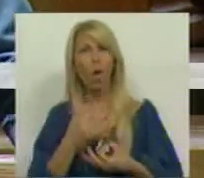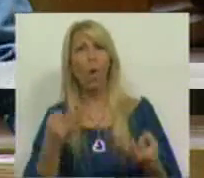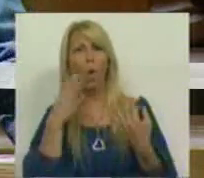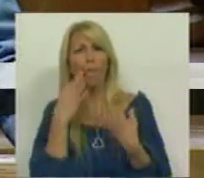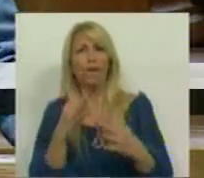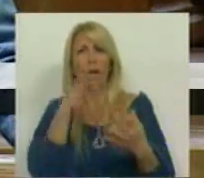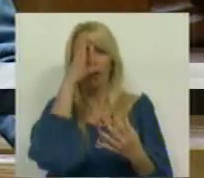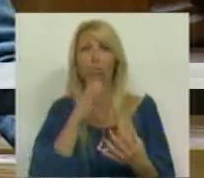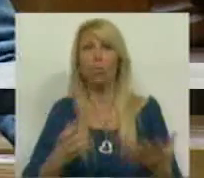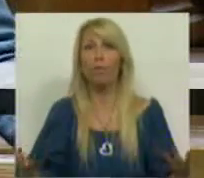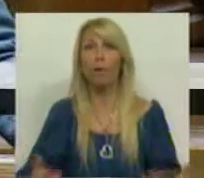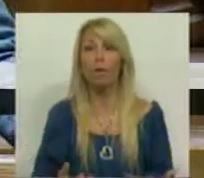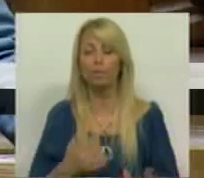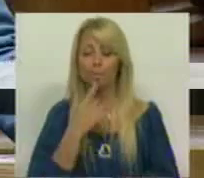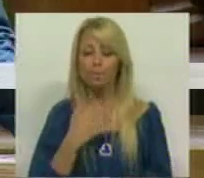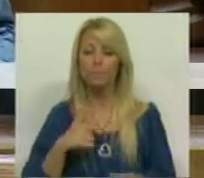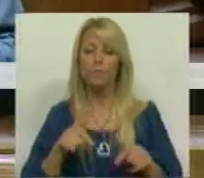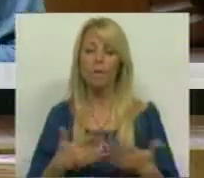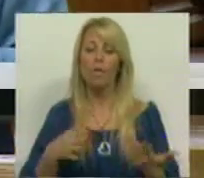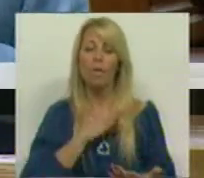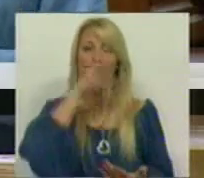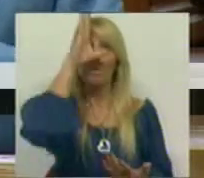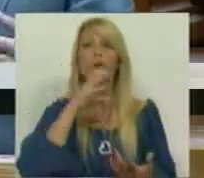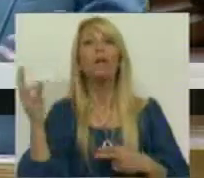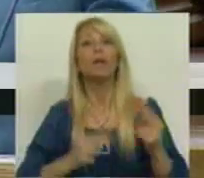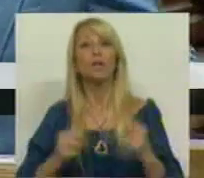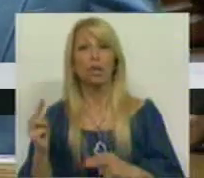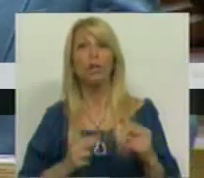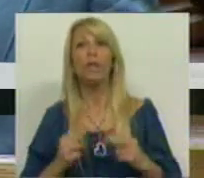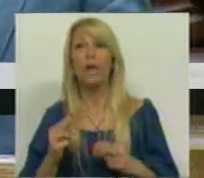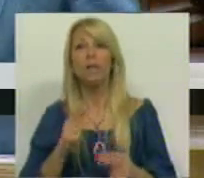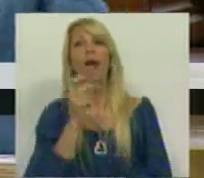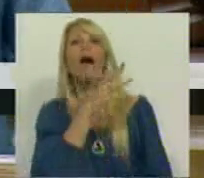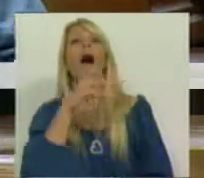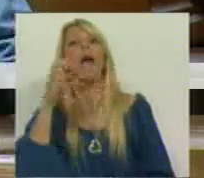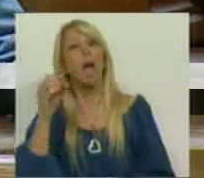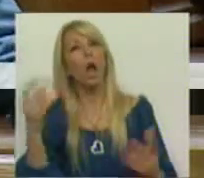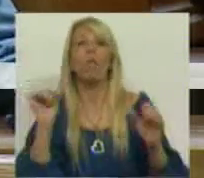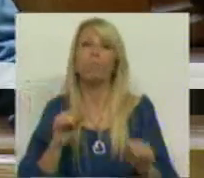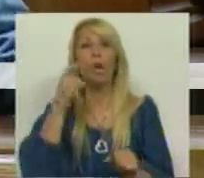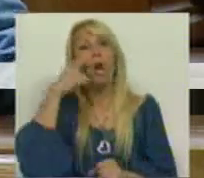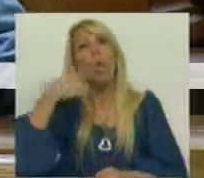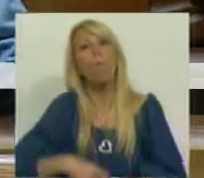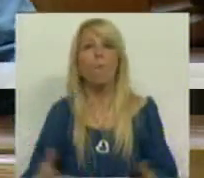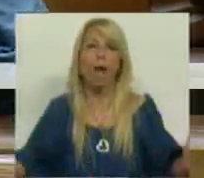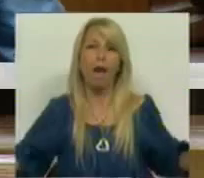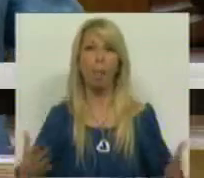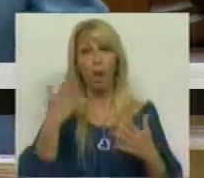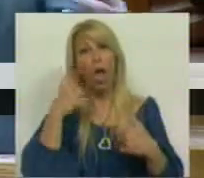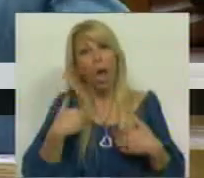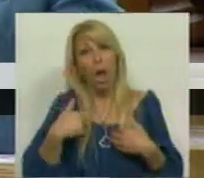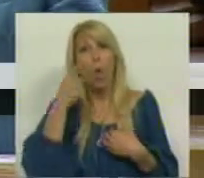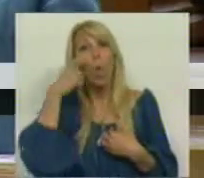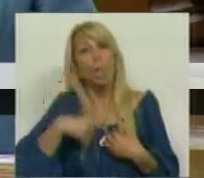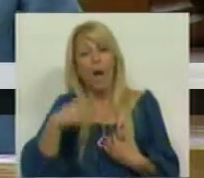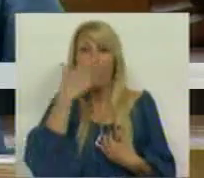Governo? Dizia-nos hoje o Sr. Ministro das Finanças que é raro e humano, e como humano que ele é, se tiver erros para assumir,